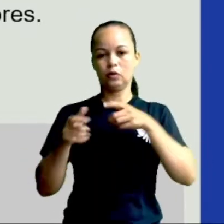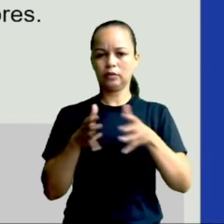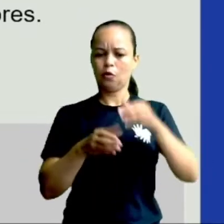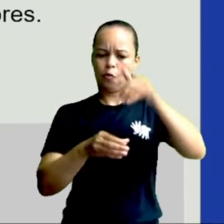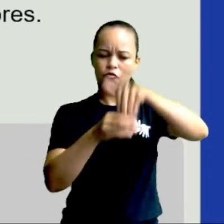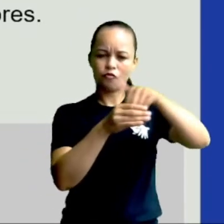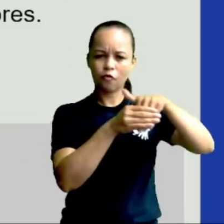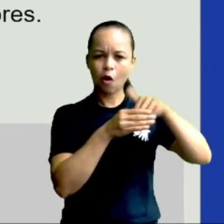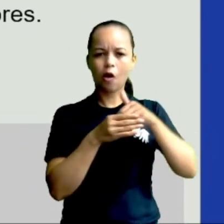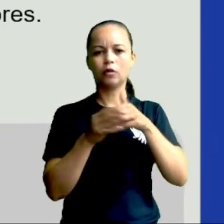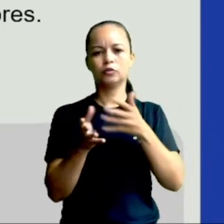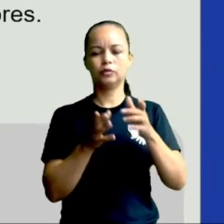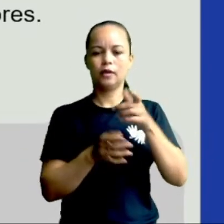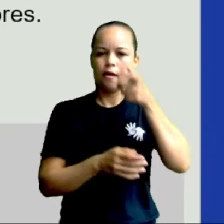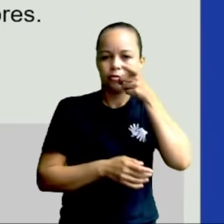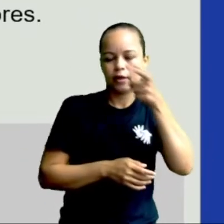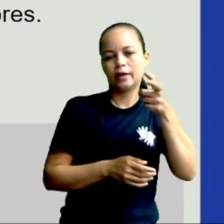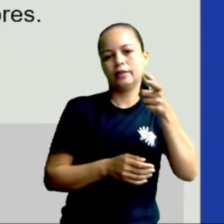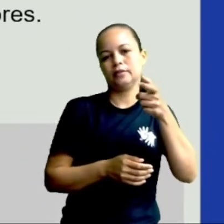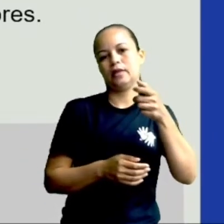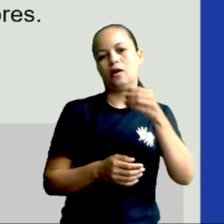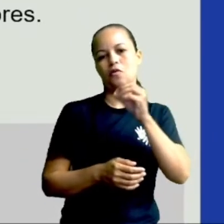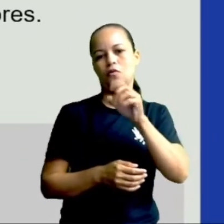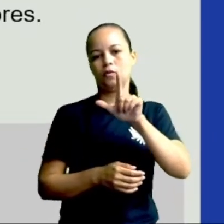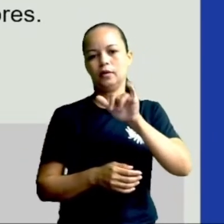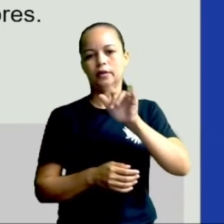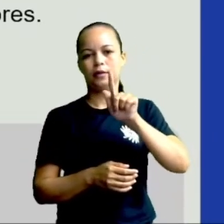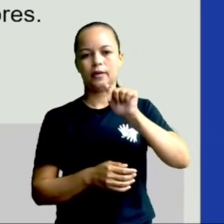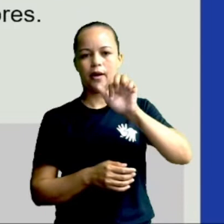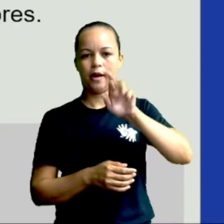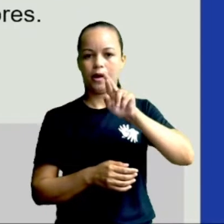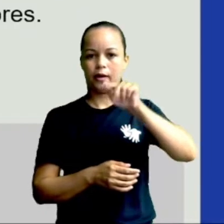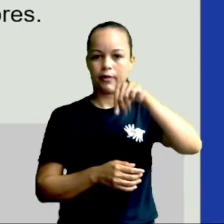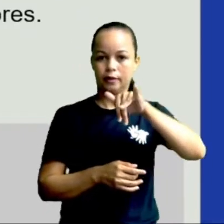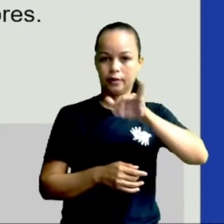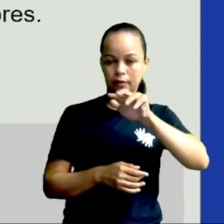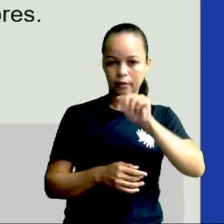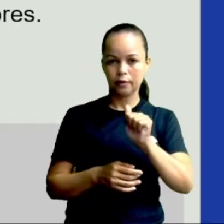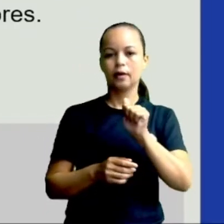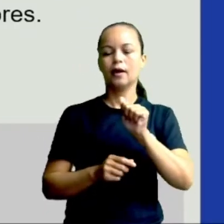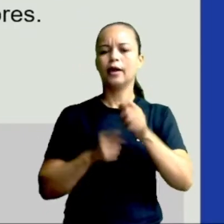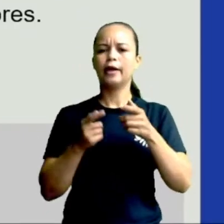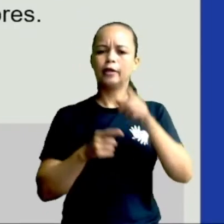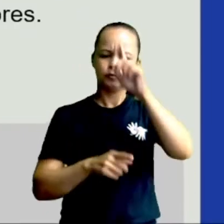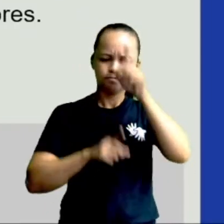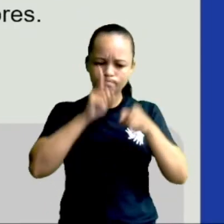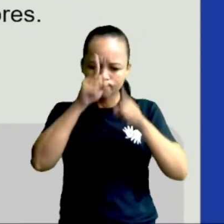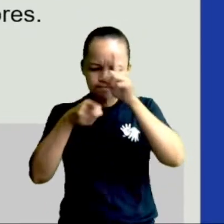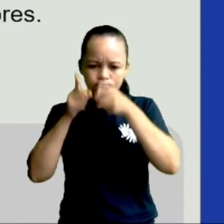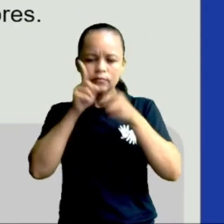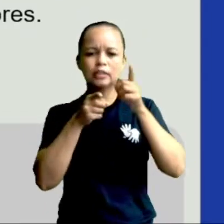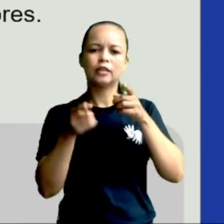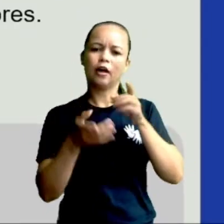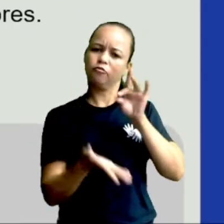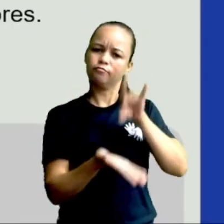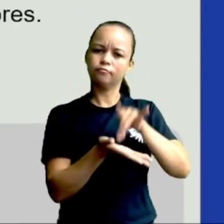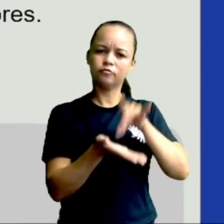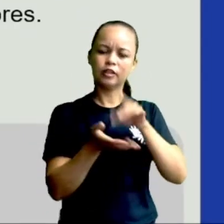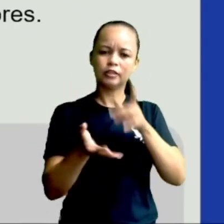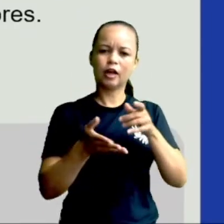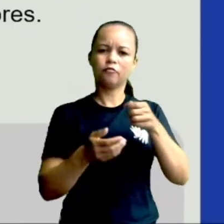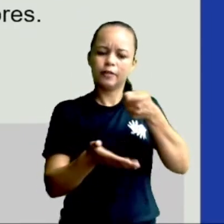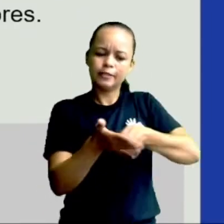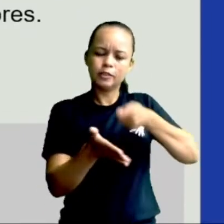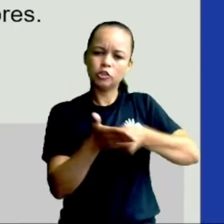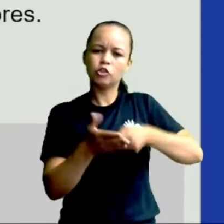como forma de atender os interesses da oligarquia. Então, eles comandavam mesmo, né, exigiam o voto das